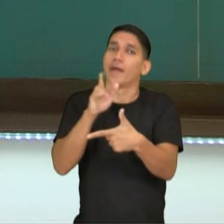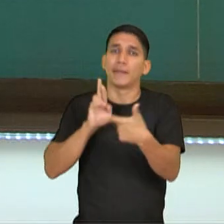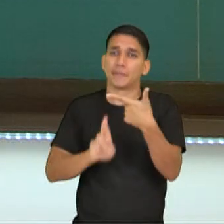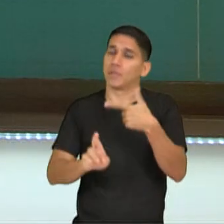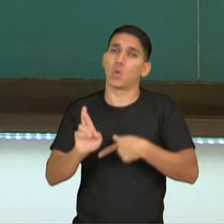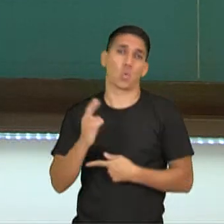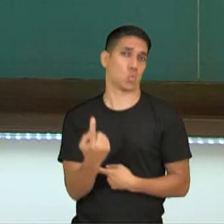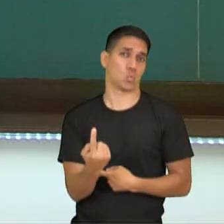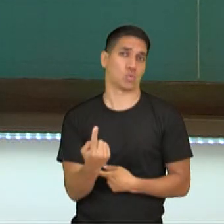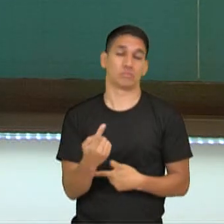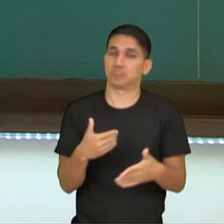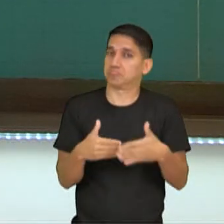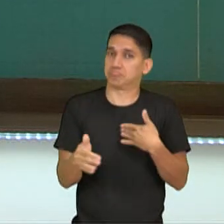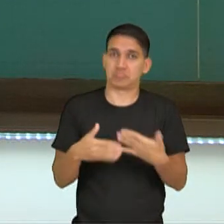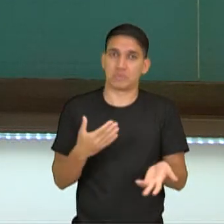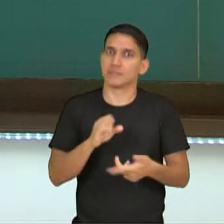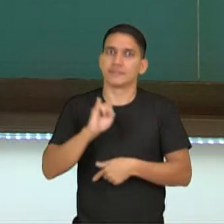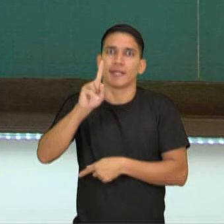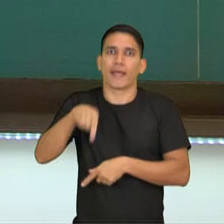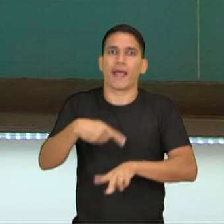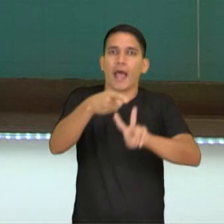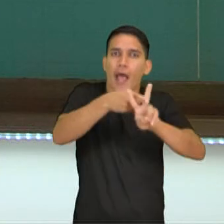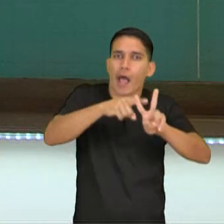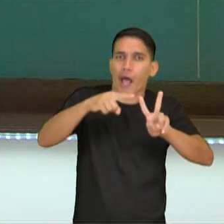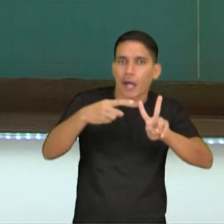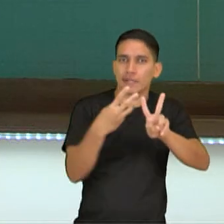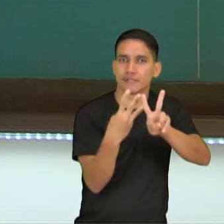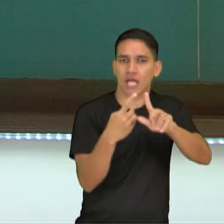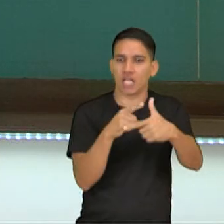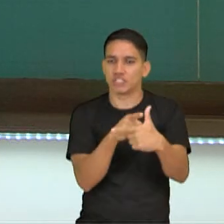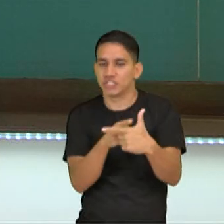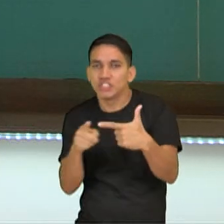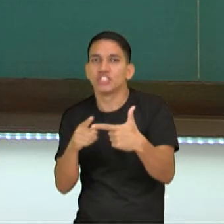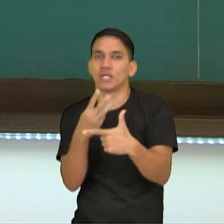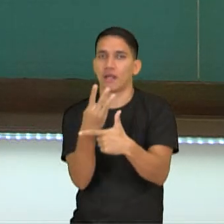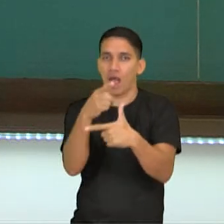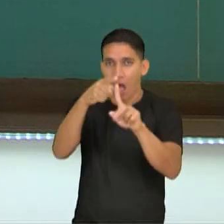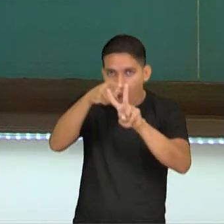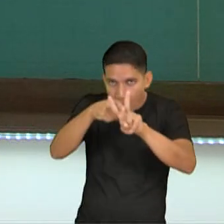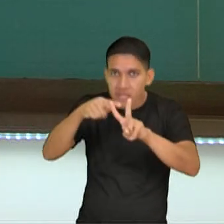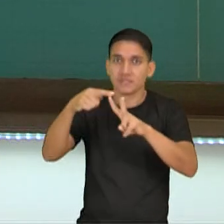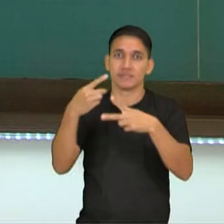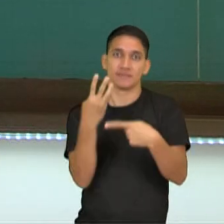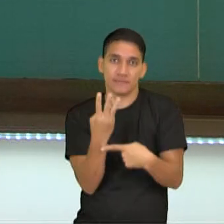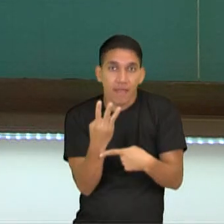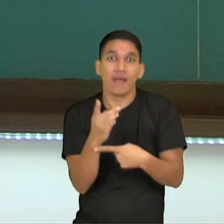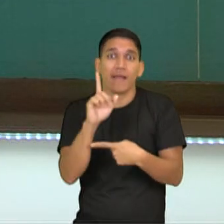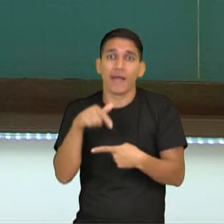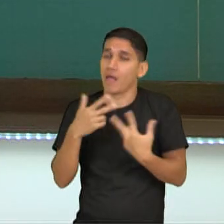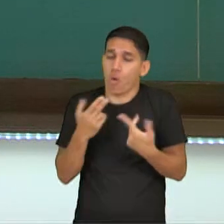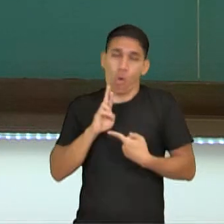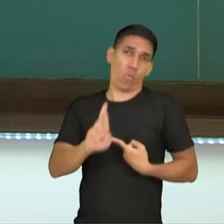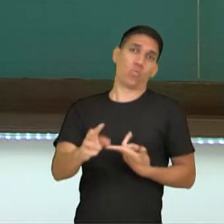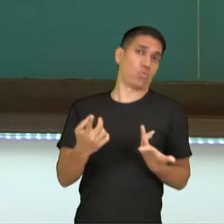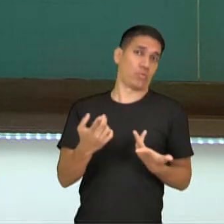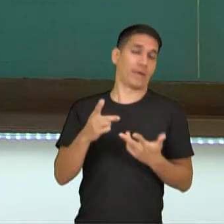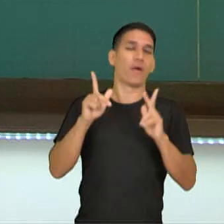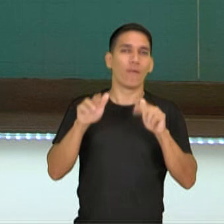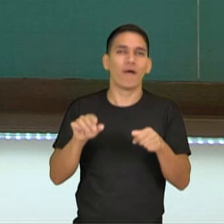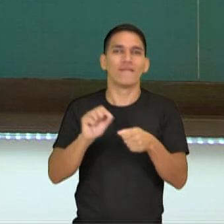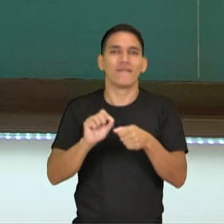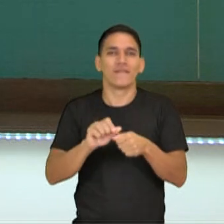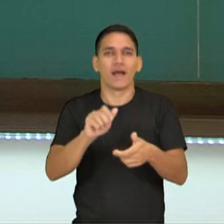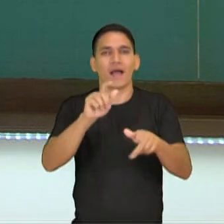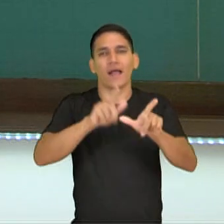número seja esse. Se você pegar raiz de 3 e dividir por raiz de 3, isso é igual a 1, que foi o que a gente acabou de usar aqui na letra A,